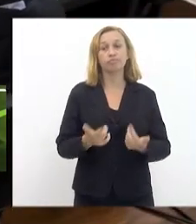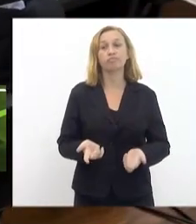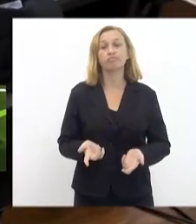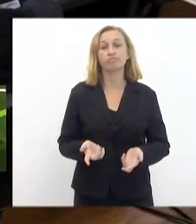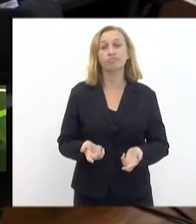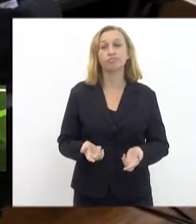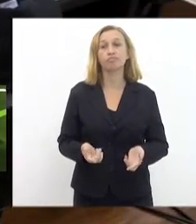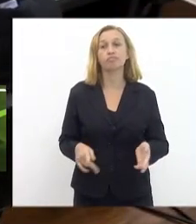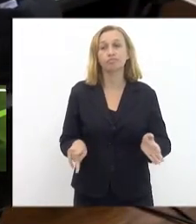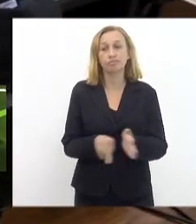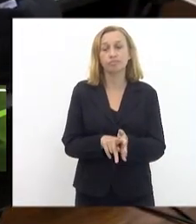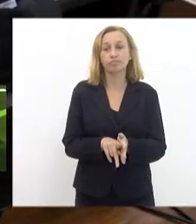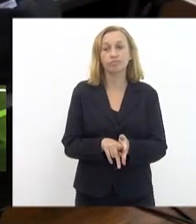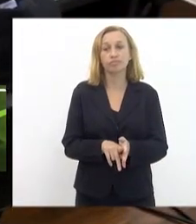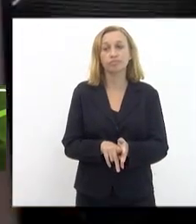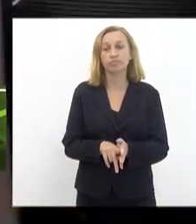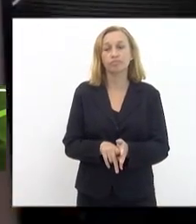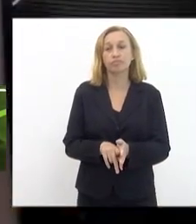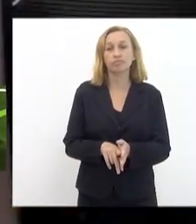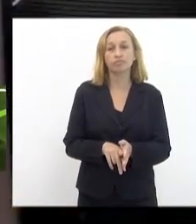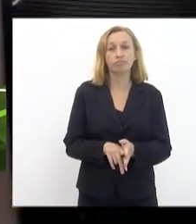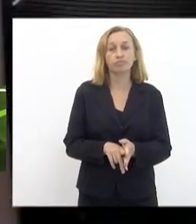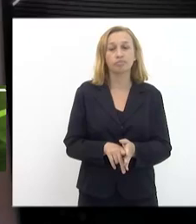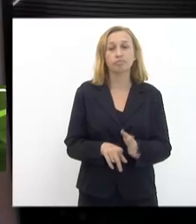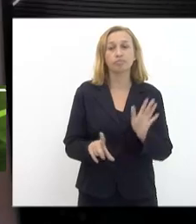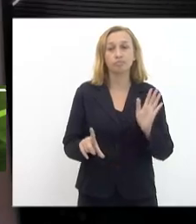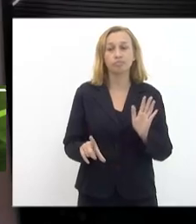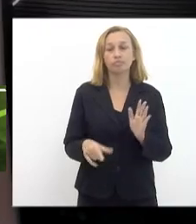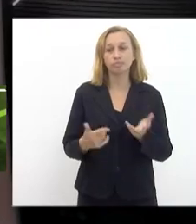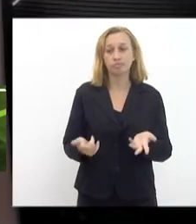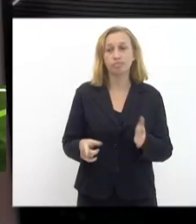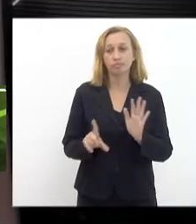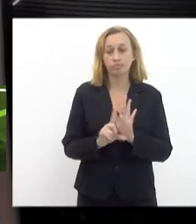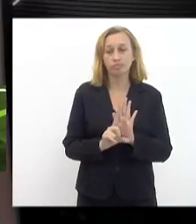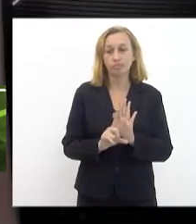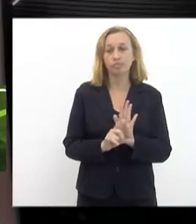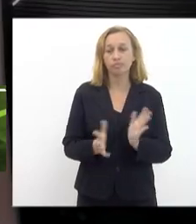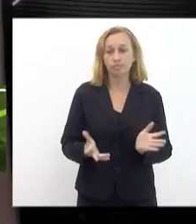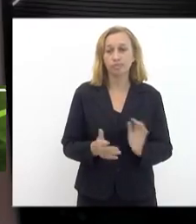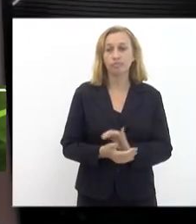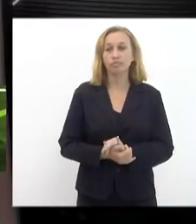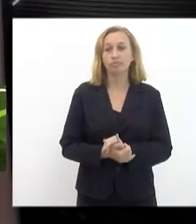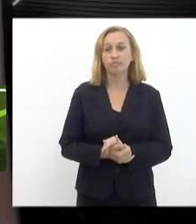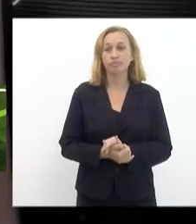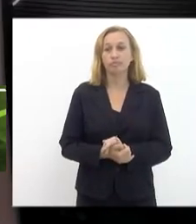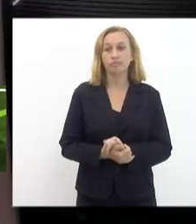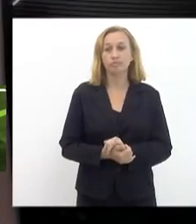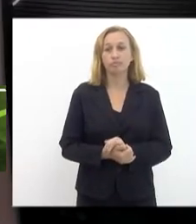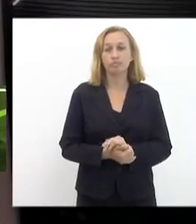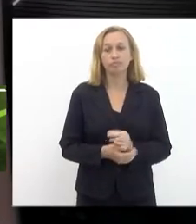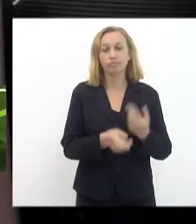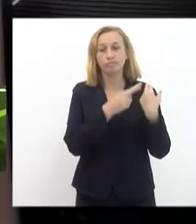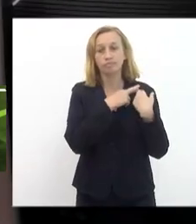do Legislativo é de acordo com a nossa prerrogativa e correspondendo a responsabilidade